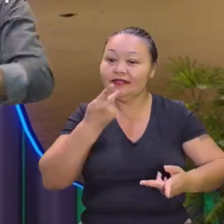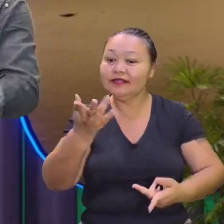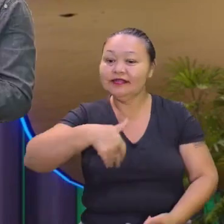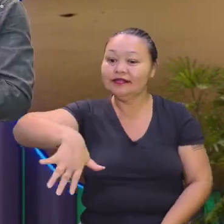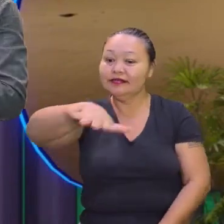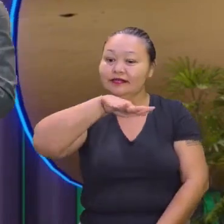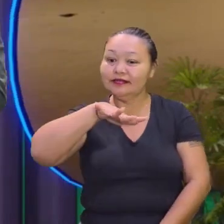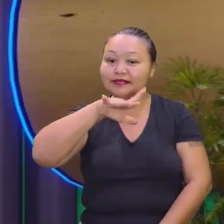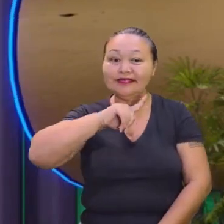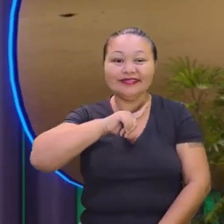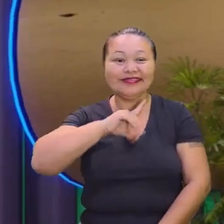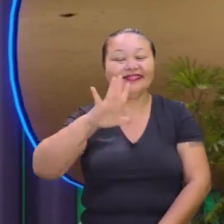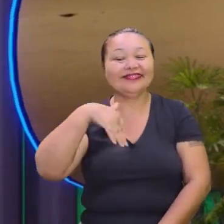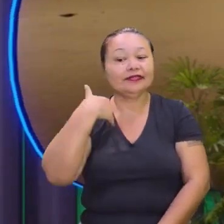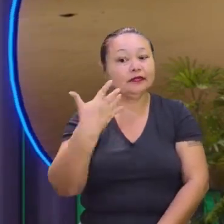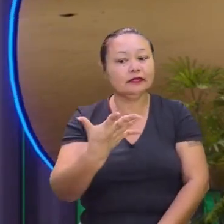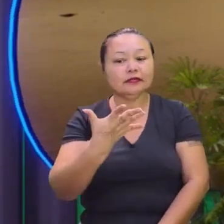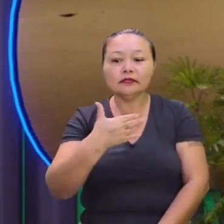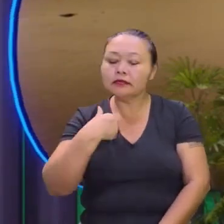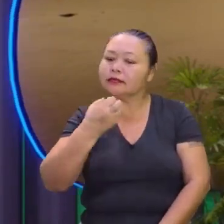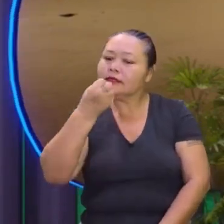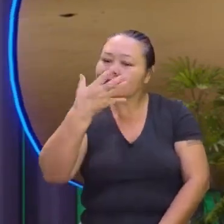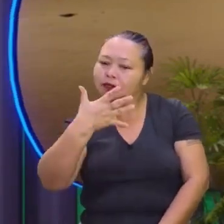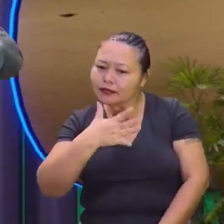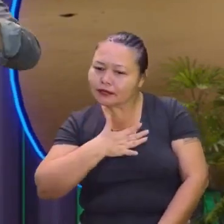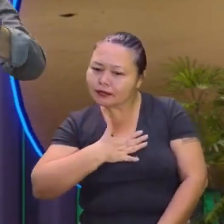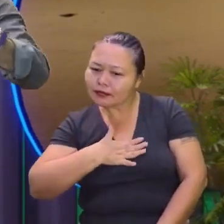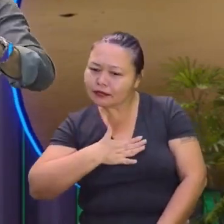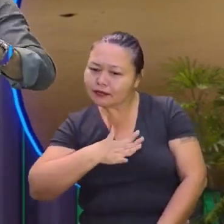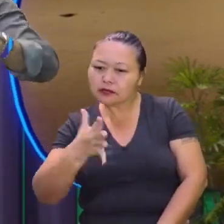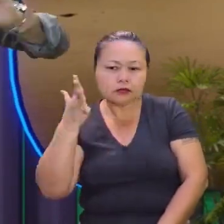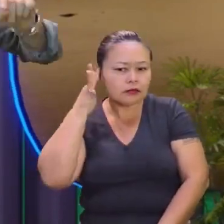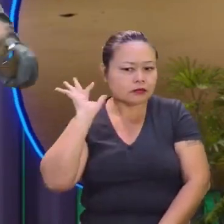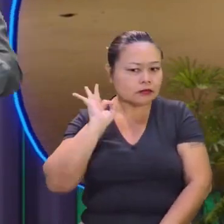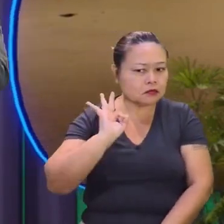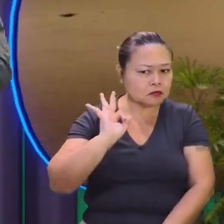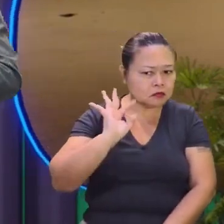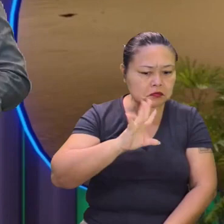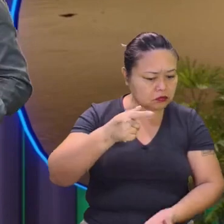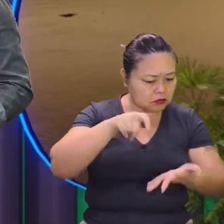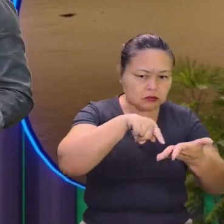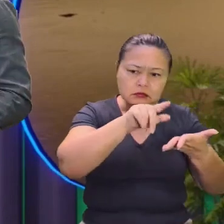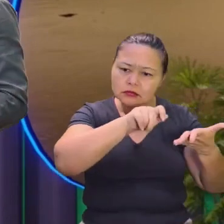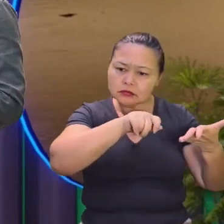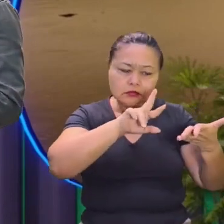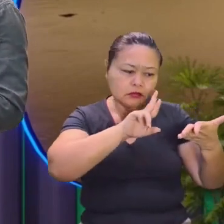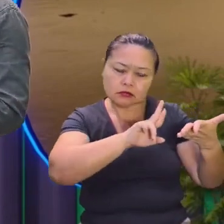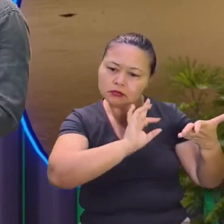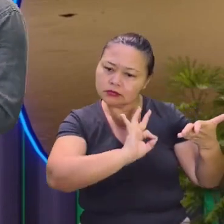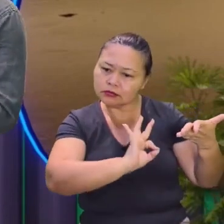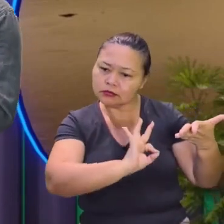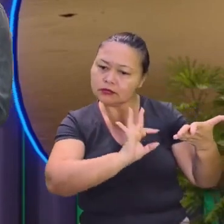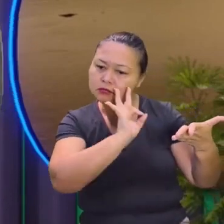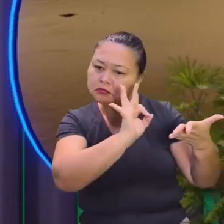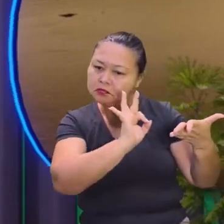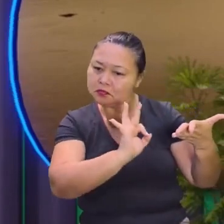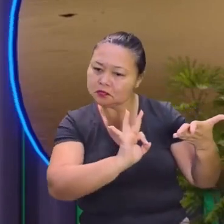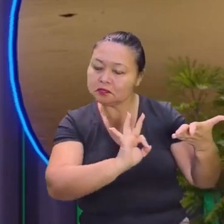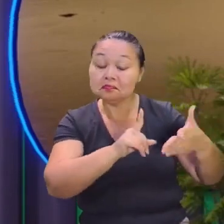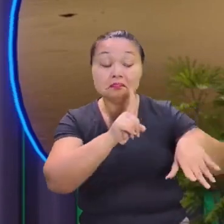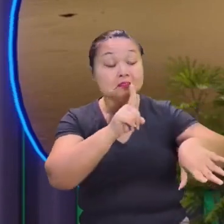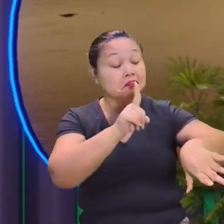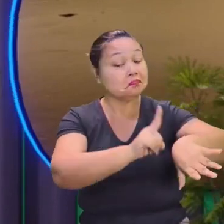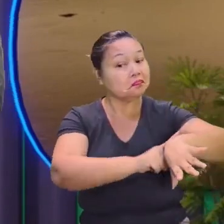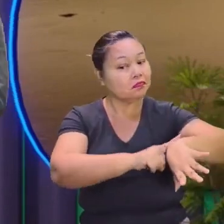Fala, galera! E aí, suave na nave, top das galáxias, acertaram tudo aí? O que tu acha, Rogério? Na hora,